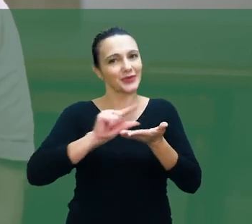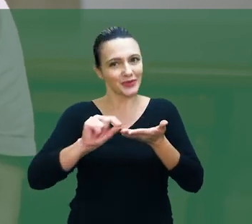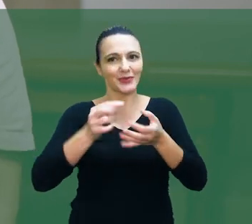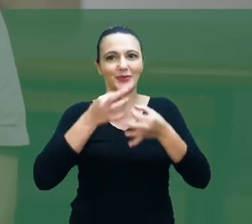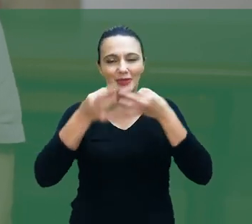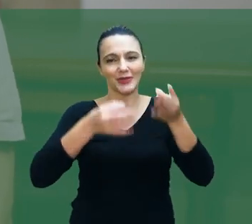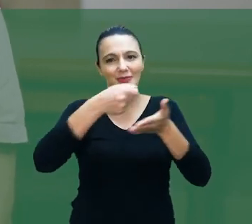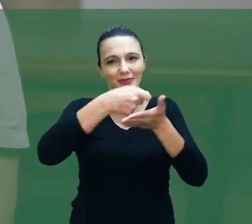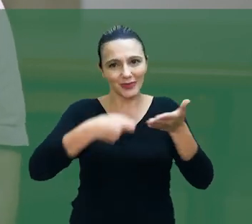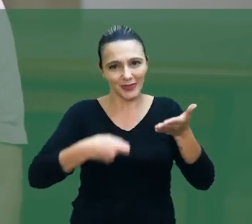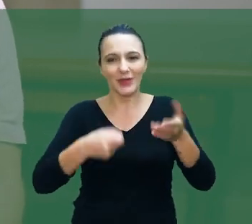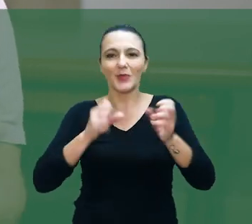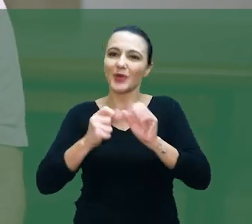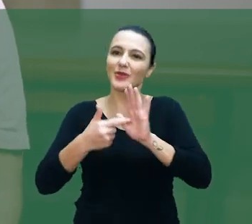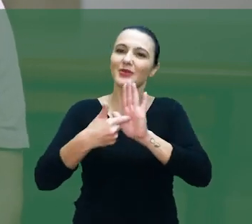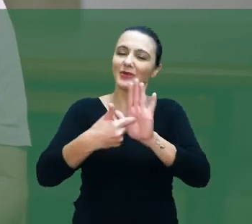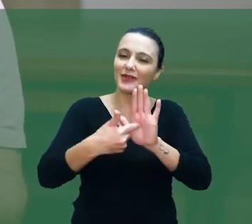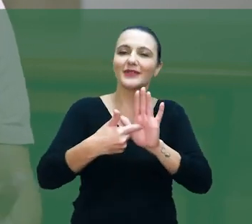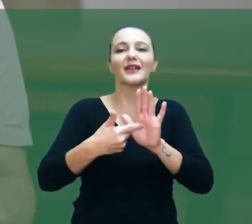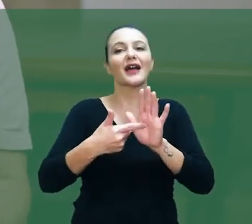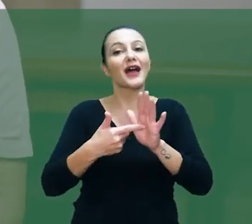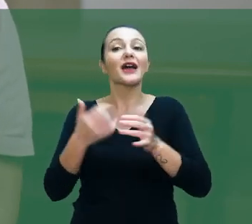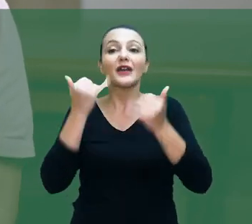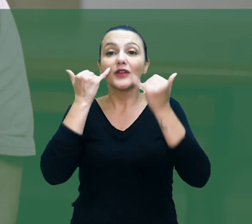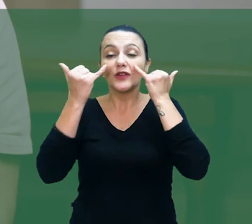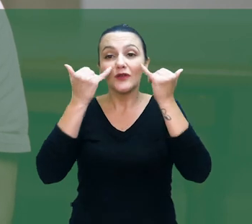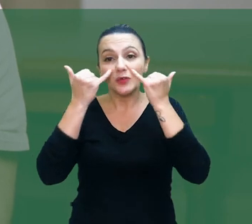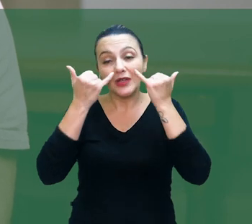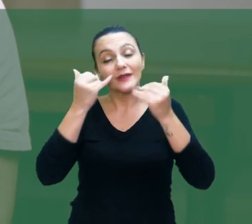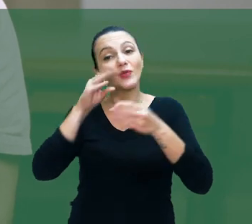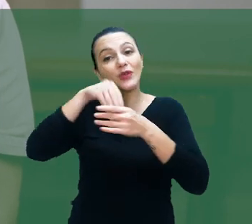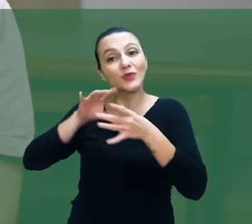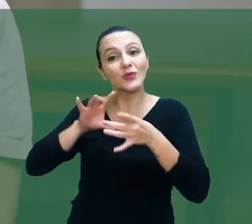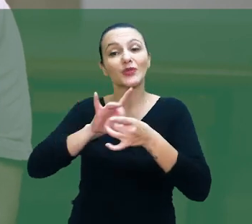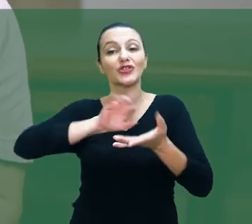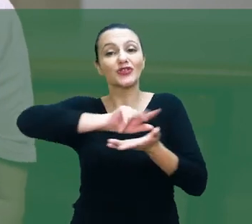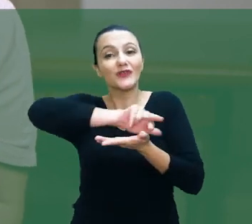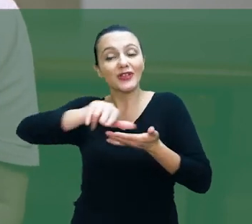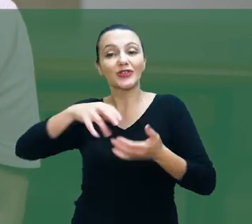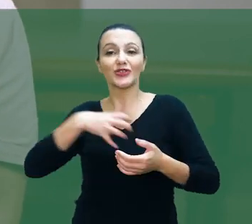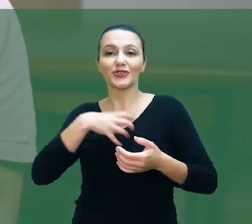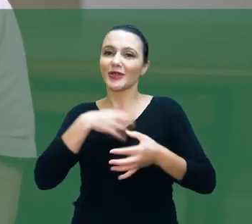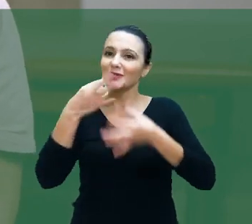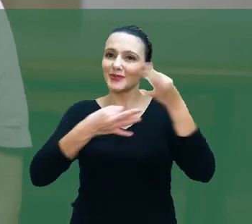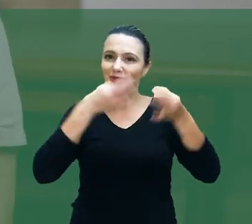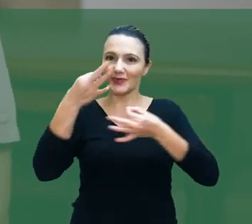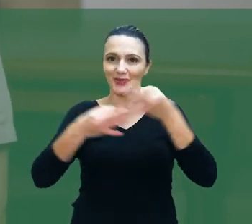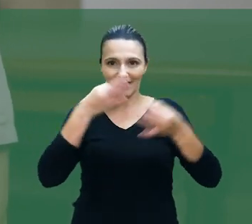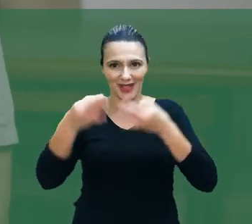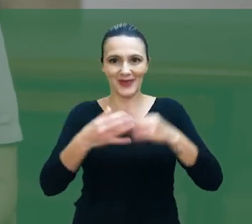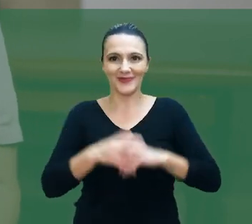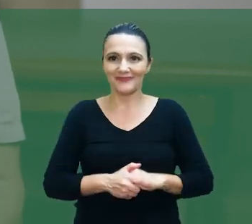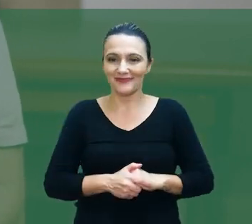ser apresentados esses dados contextuais e essas diferentes formas de argumentar, seja num sentido,